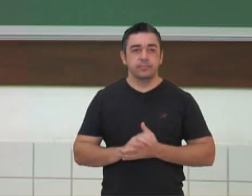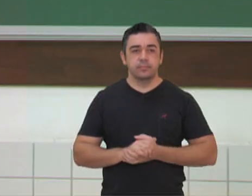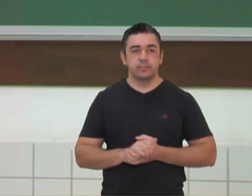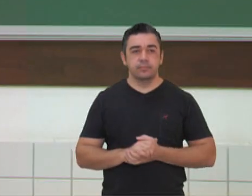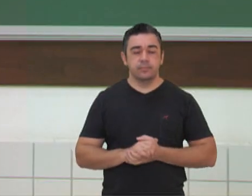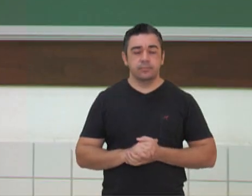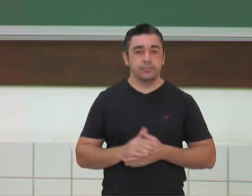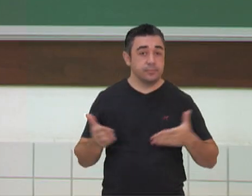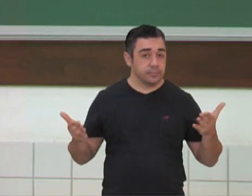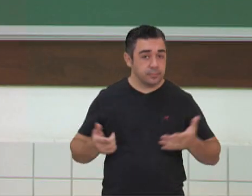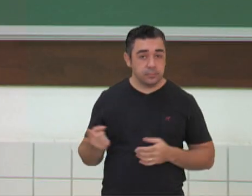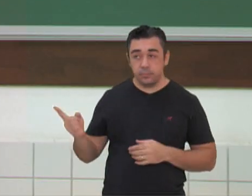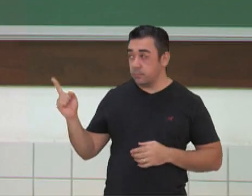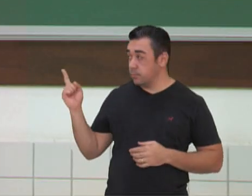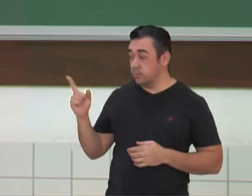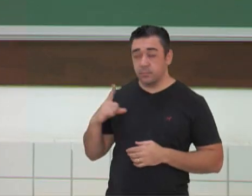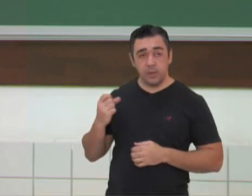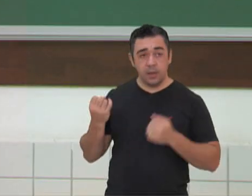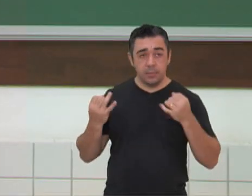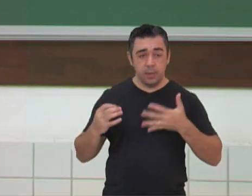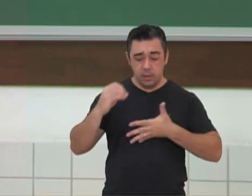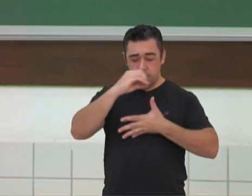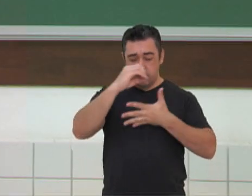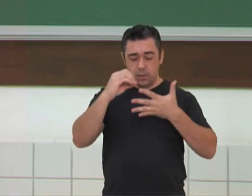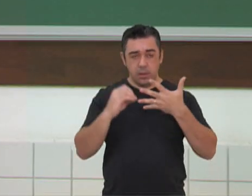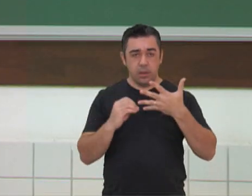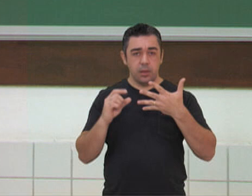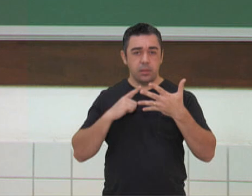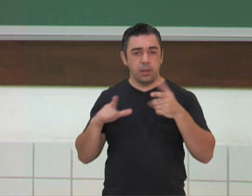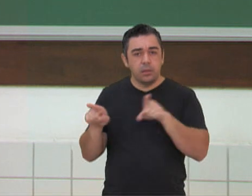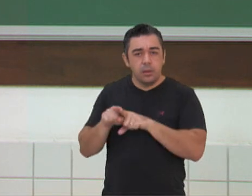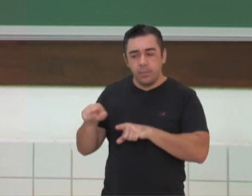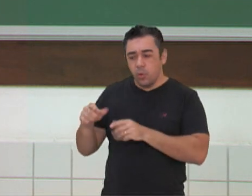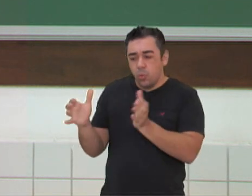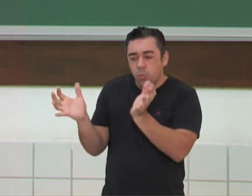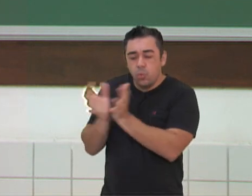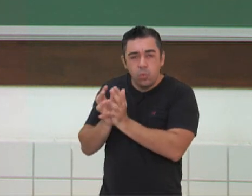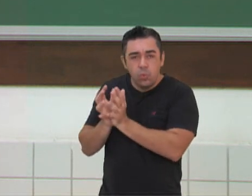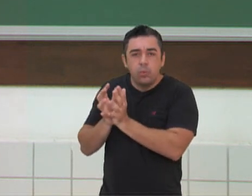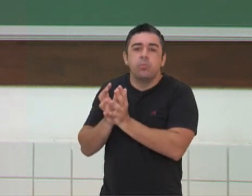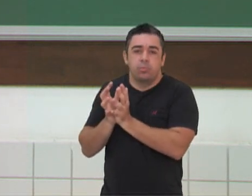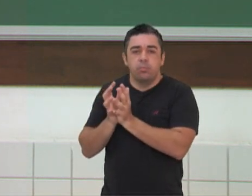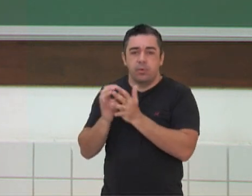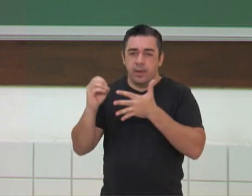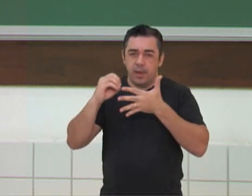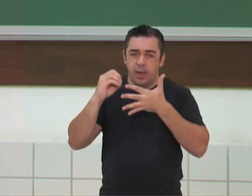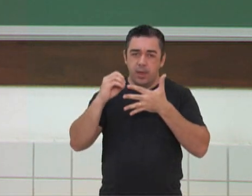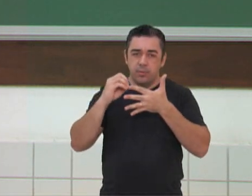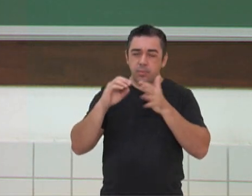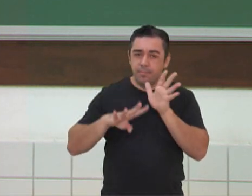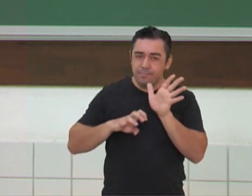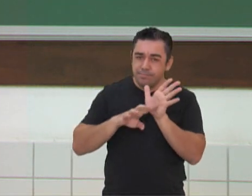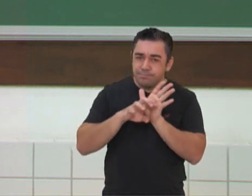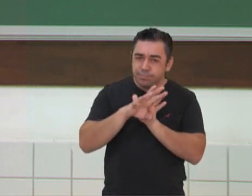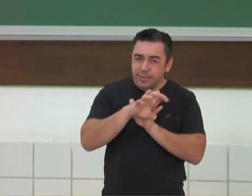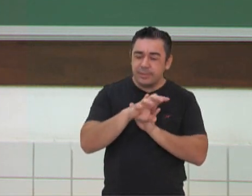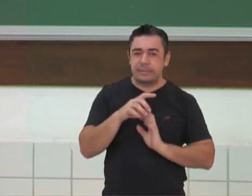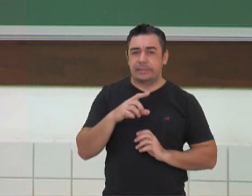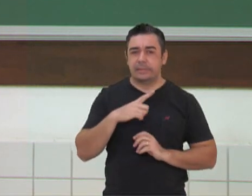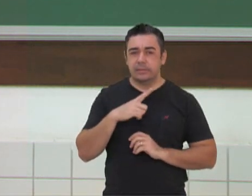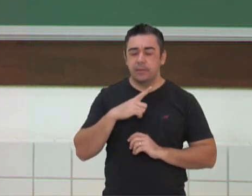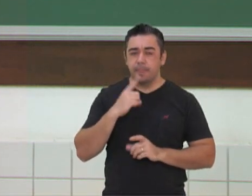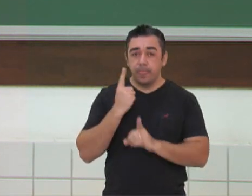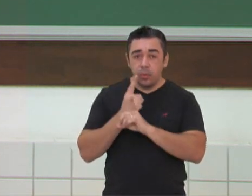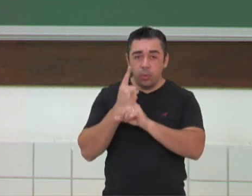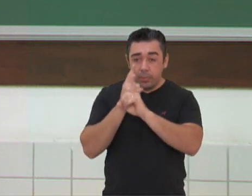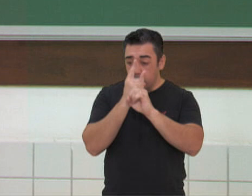gente, por causa do reino Monera, do reino das bactérias, não foi um probleminha, mas uma coisinha ali. Quando começaram a